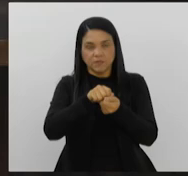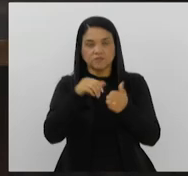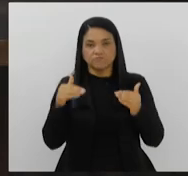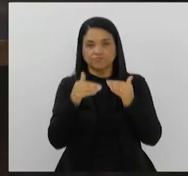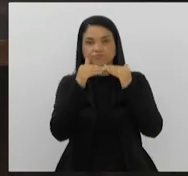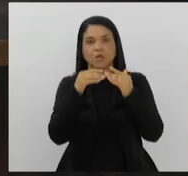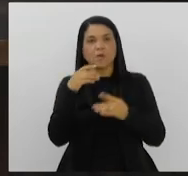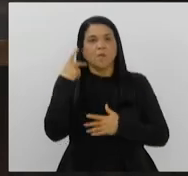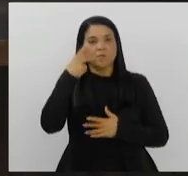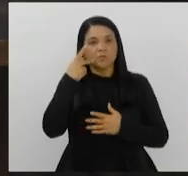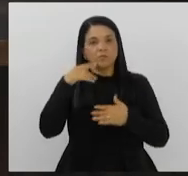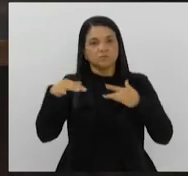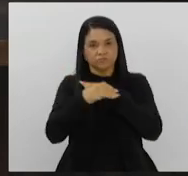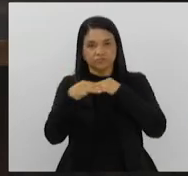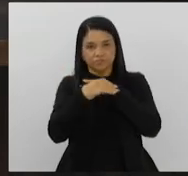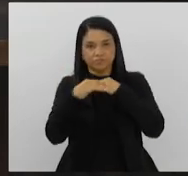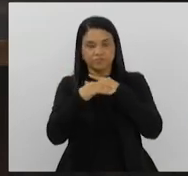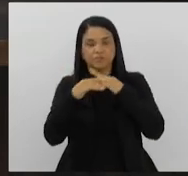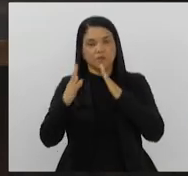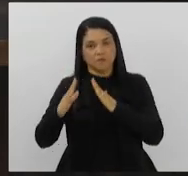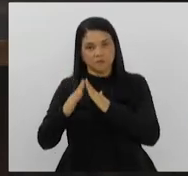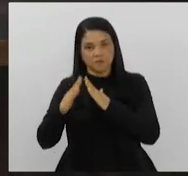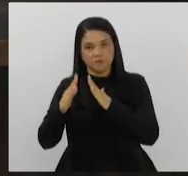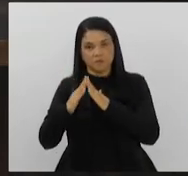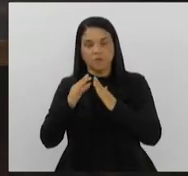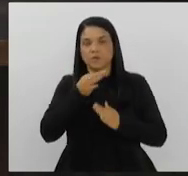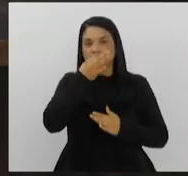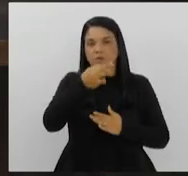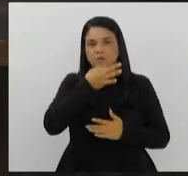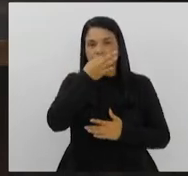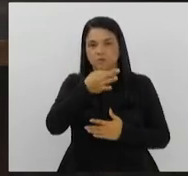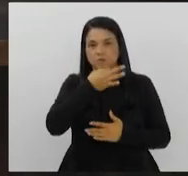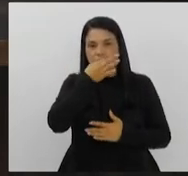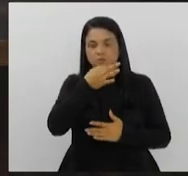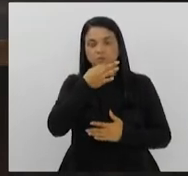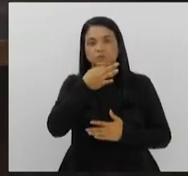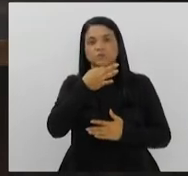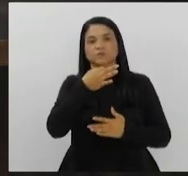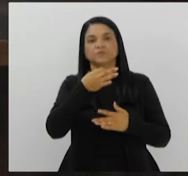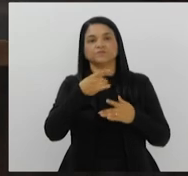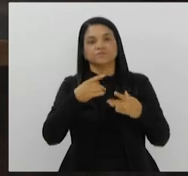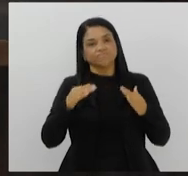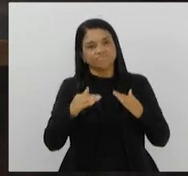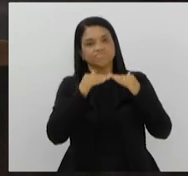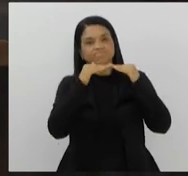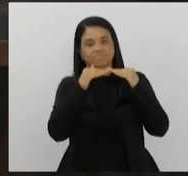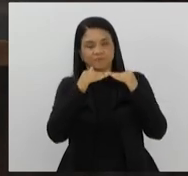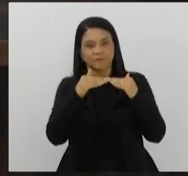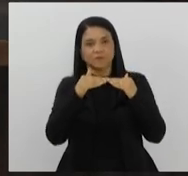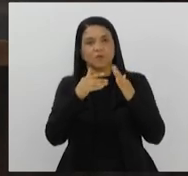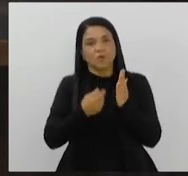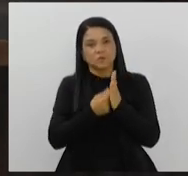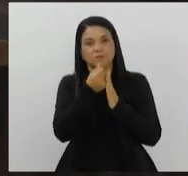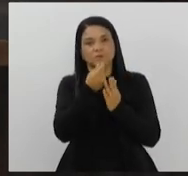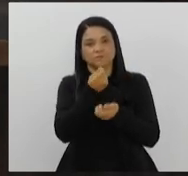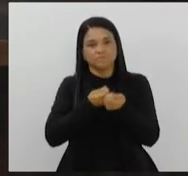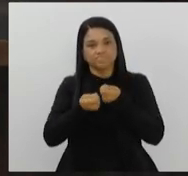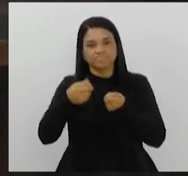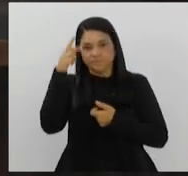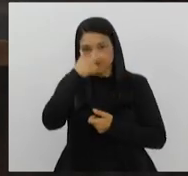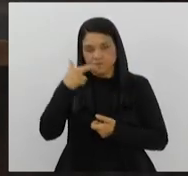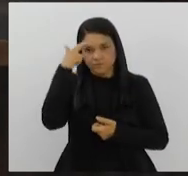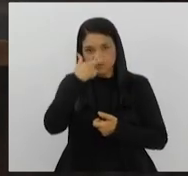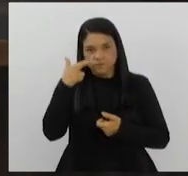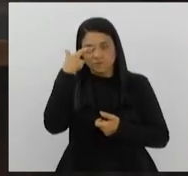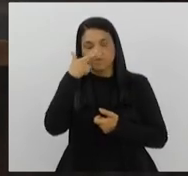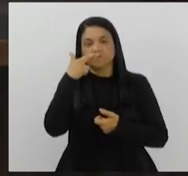de política urbana e habitação e assuntos fundiários favorável e de orçamento, finança, fiscalização